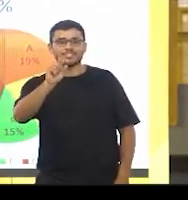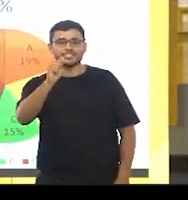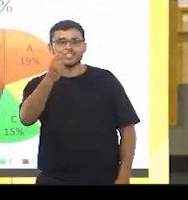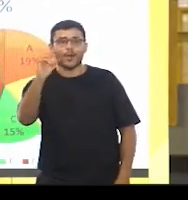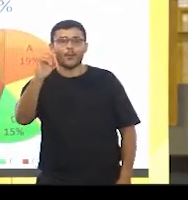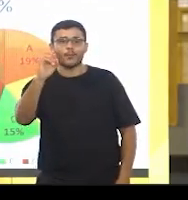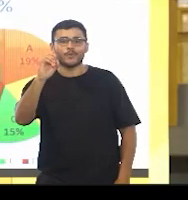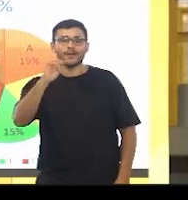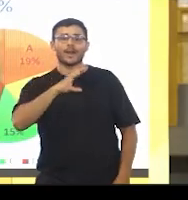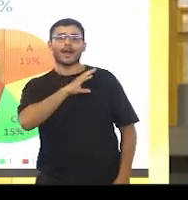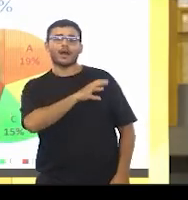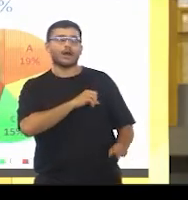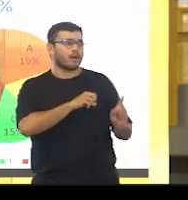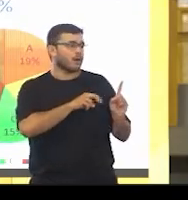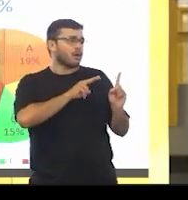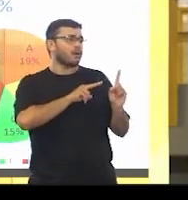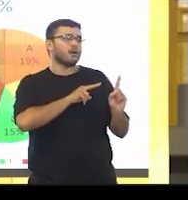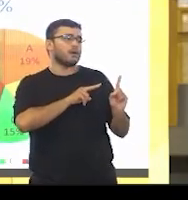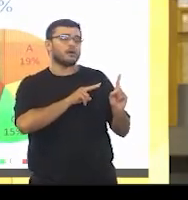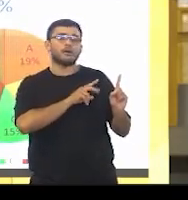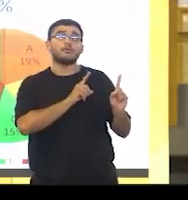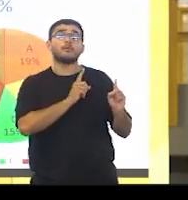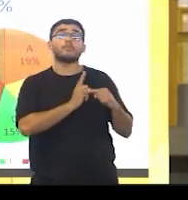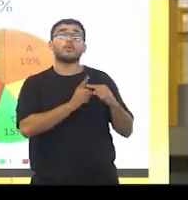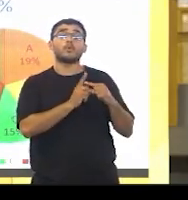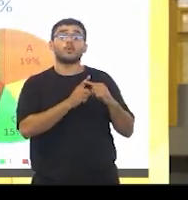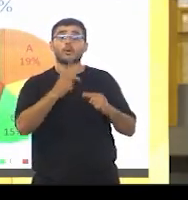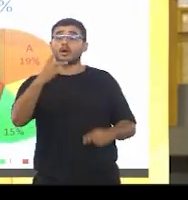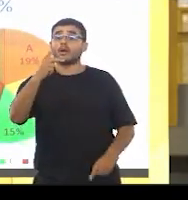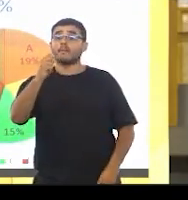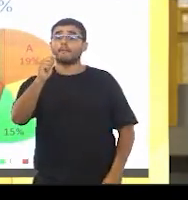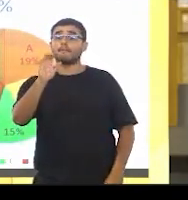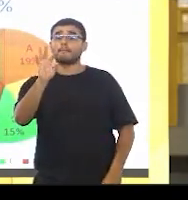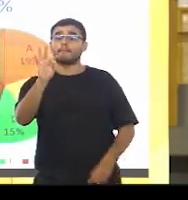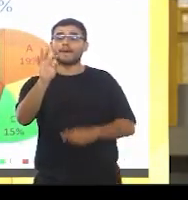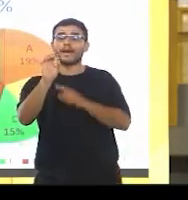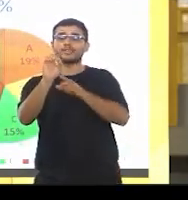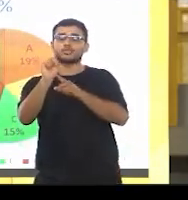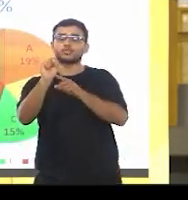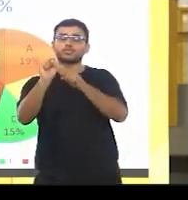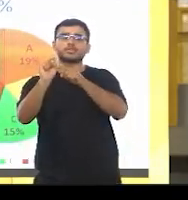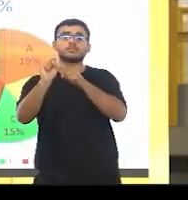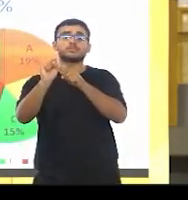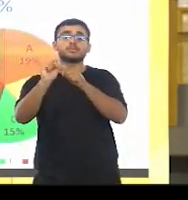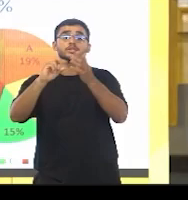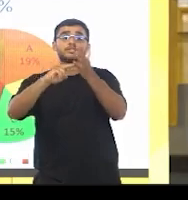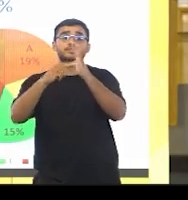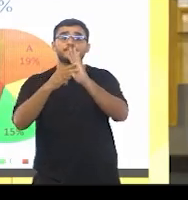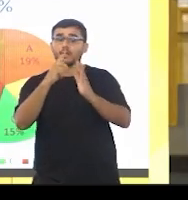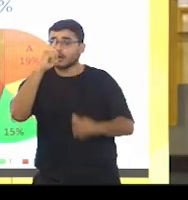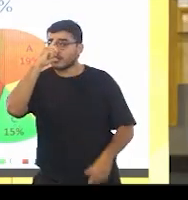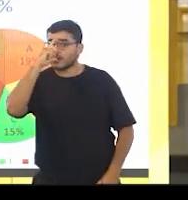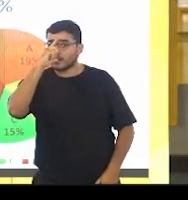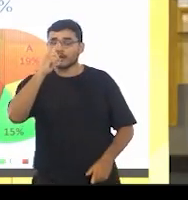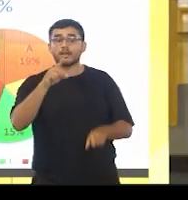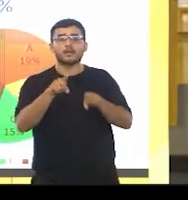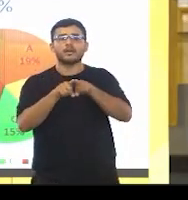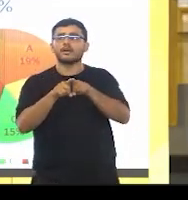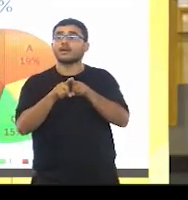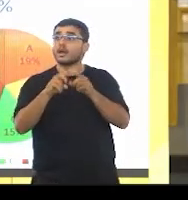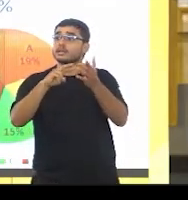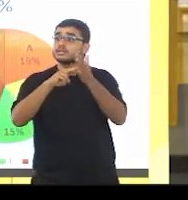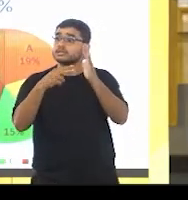Literalmente, a palavra paixão deriva do grego pathos e do latim passiones. Sabe o